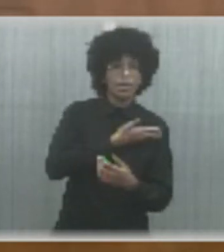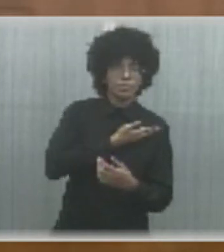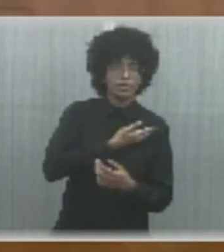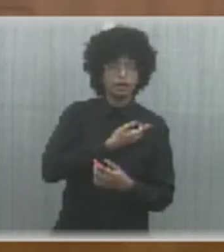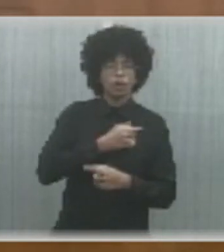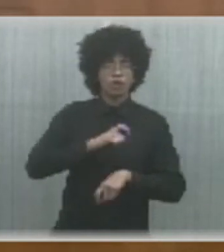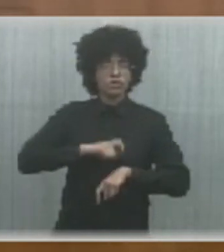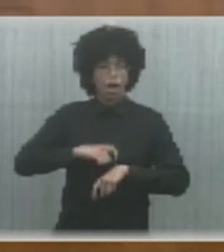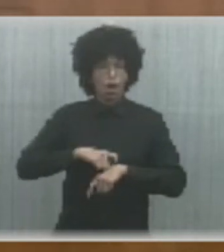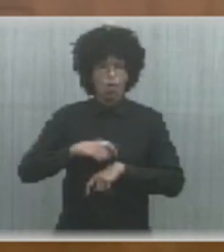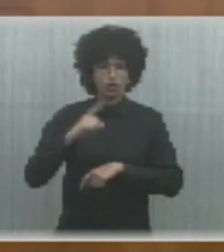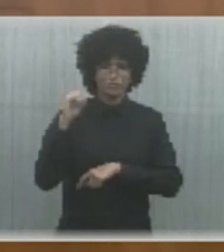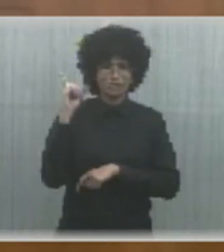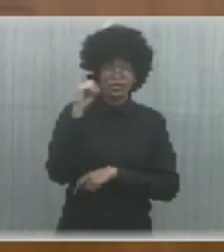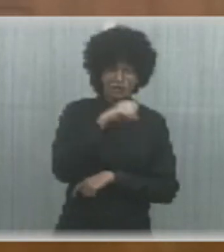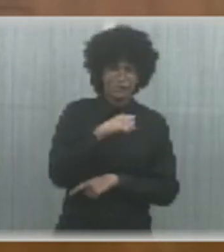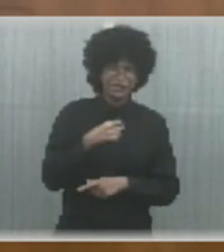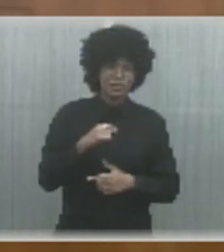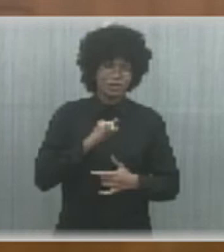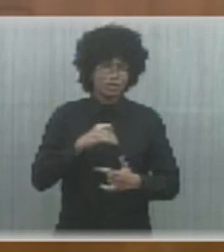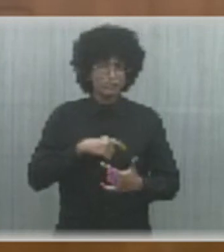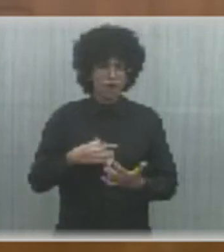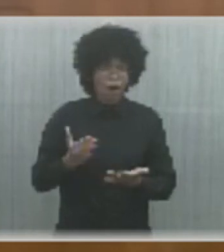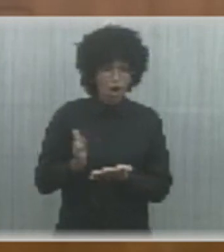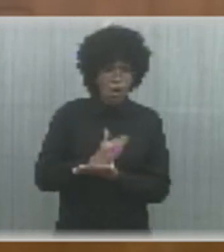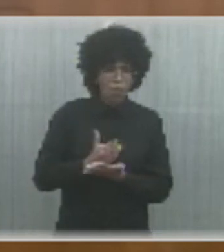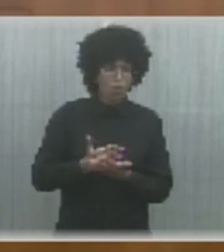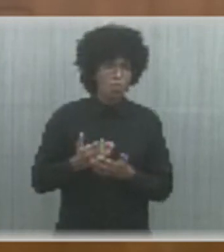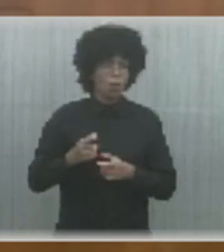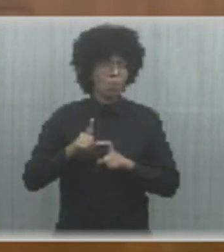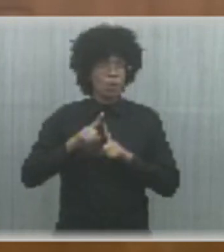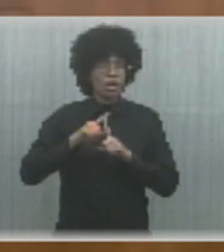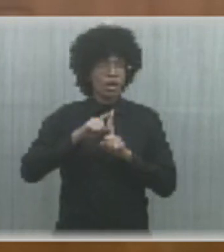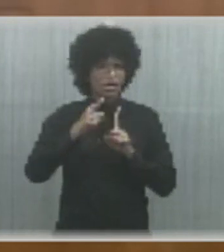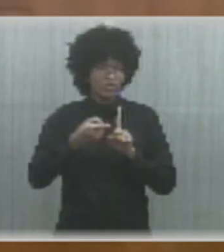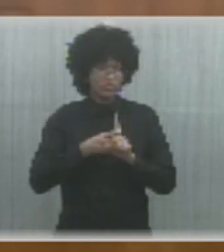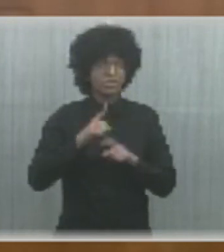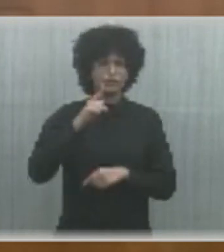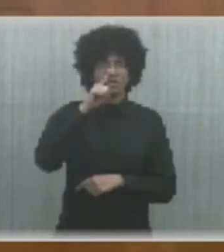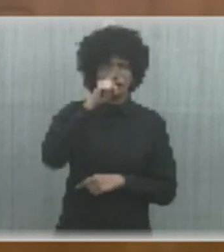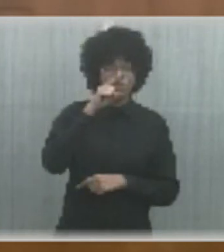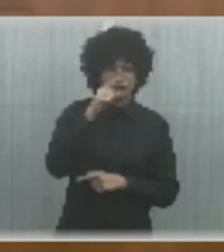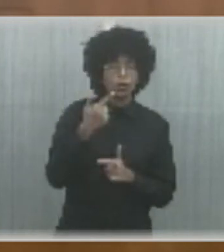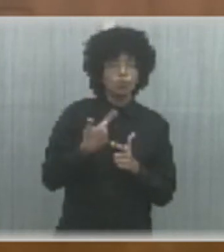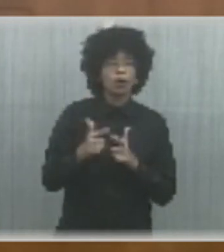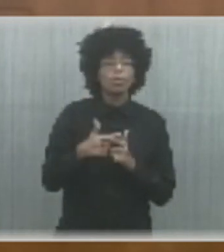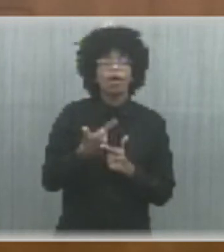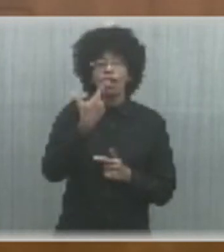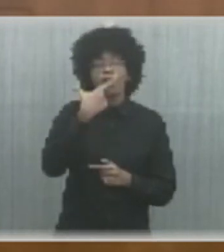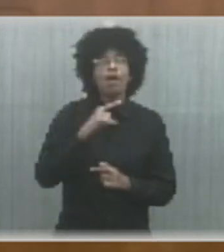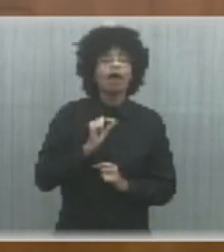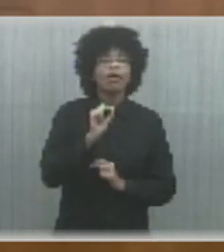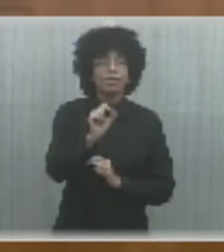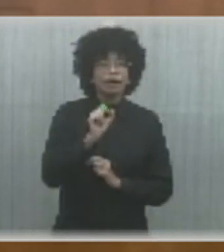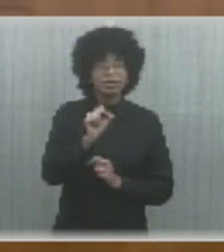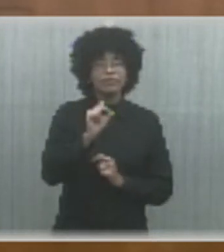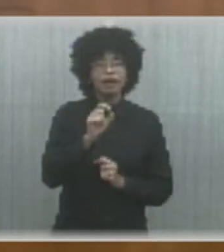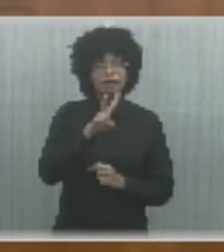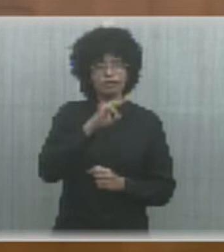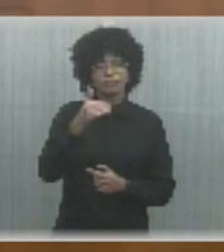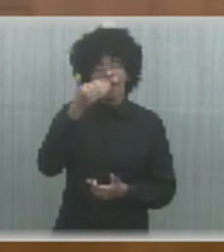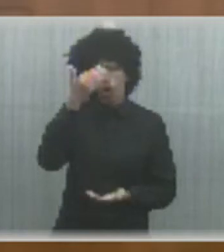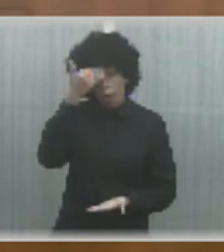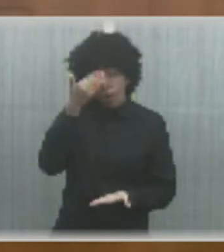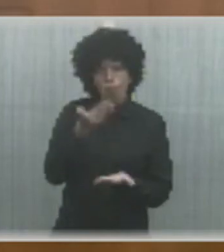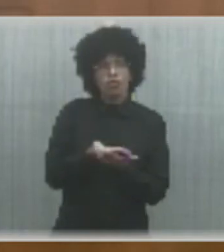numa intercorrência, numa gravidez de risco, num problema de parto, a quem se entrega a vida de uma mãe e do seu